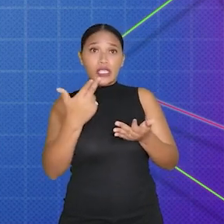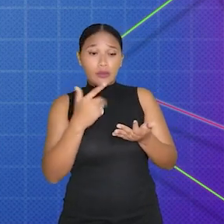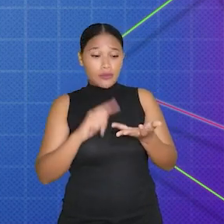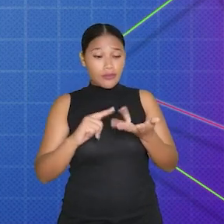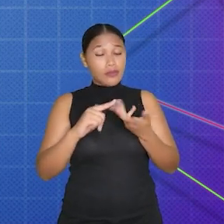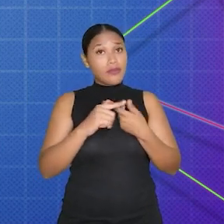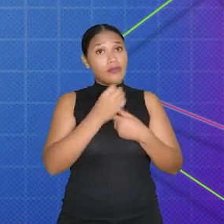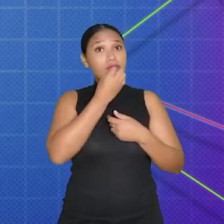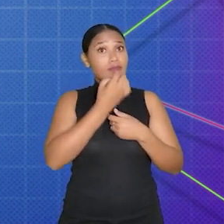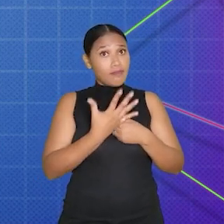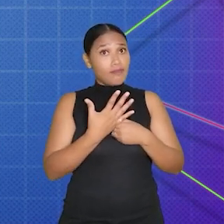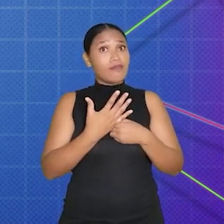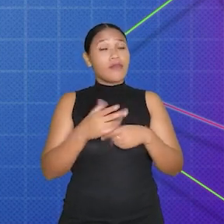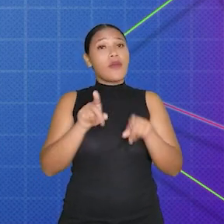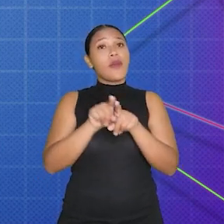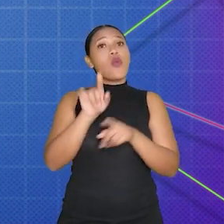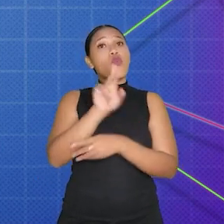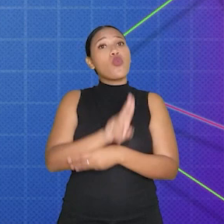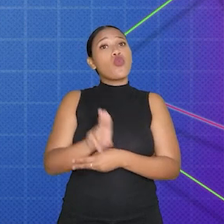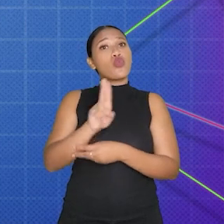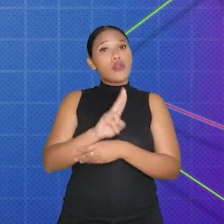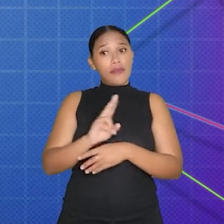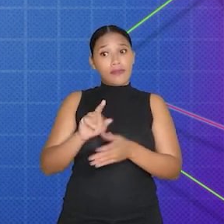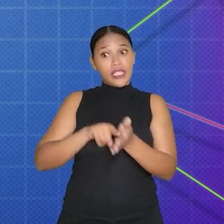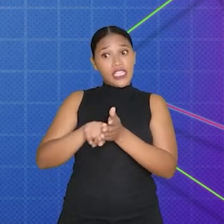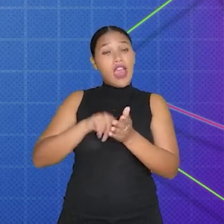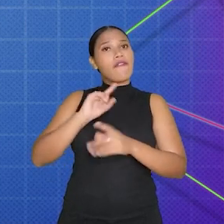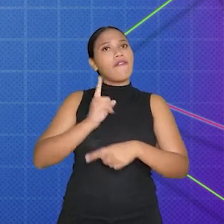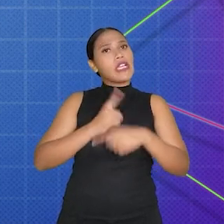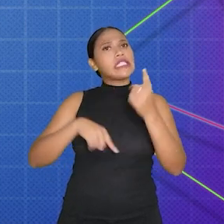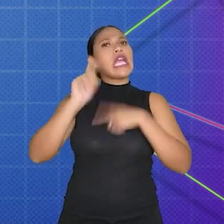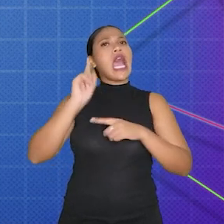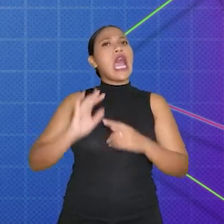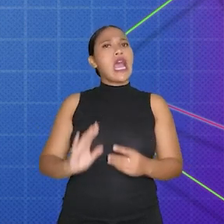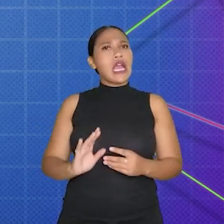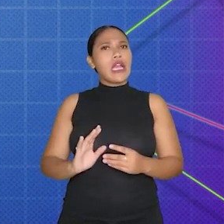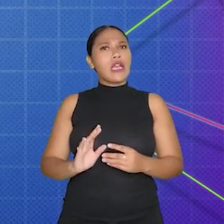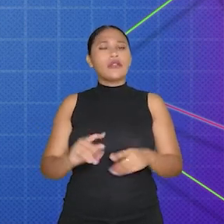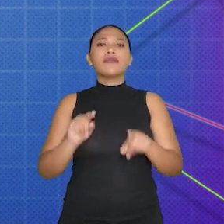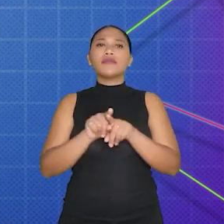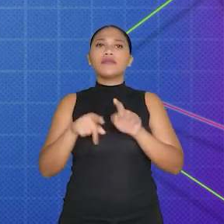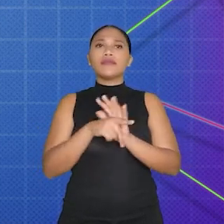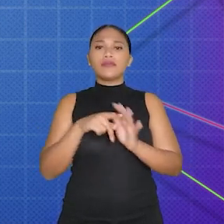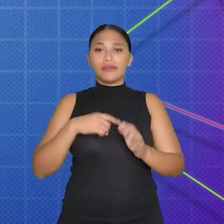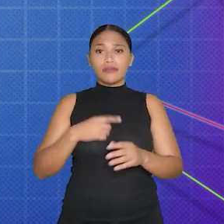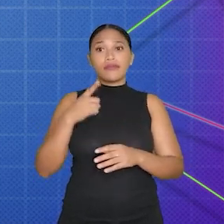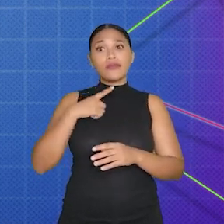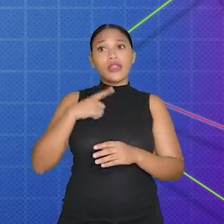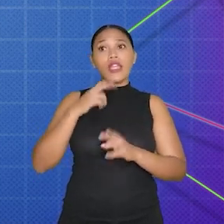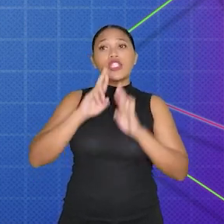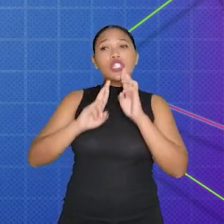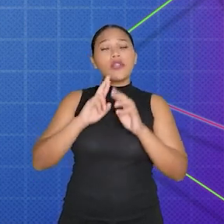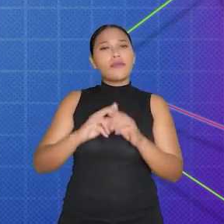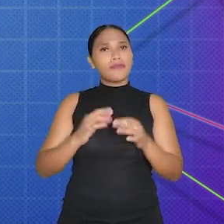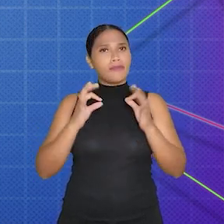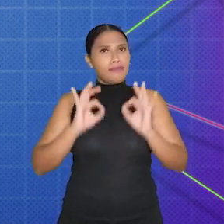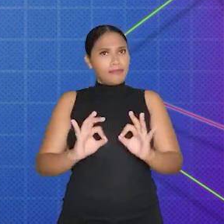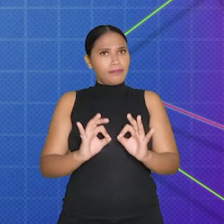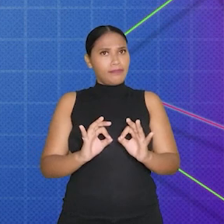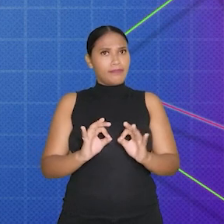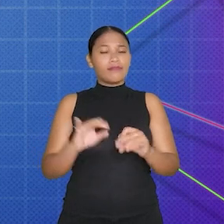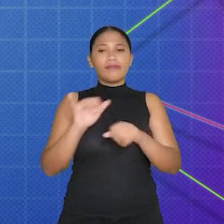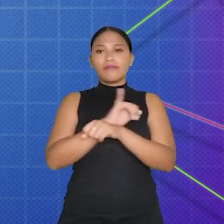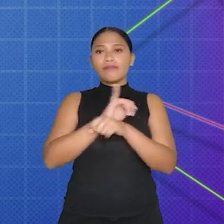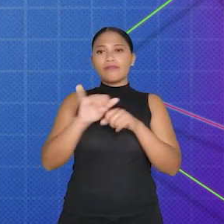arquivo, idioma, região, etc. Use ferramentas de pesquisa avançada. Use as ferramentas de pesquisa avançada para obter resultados